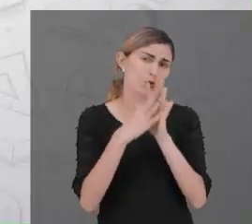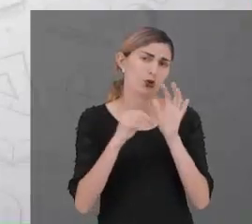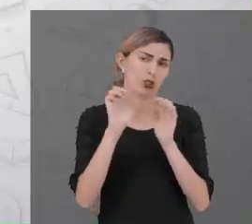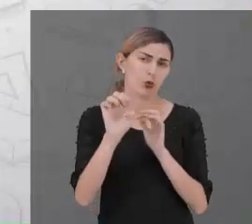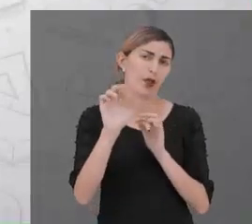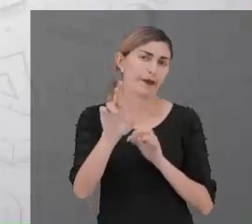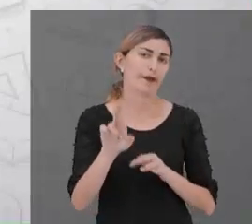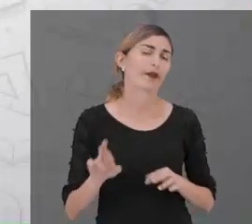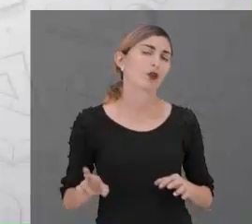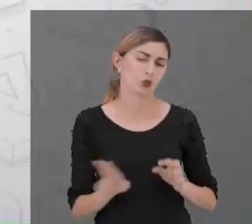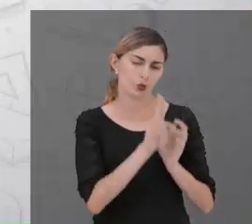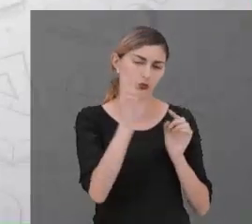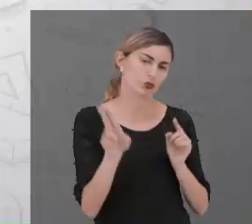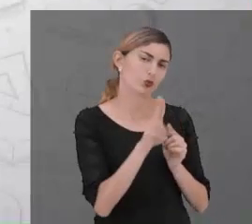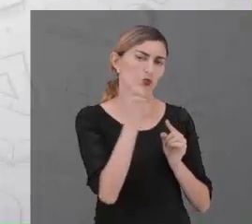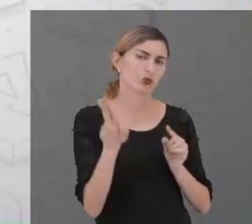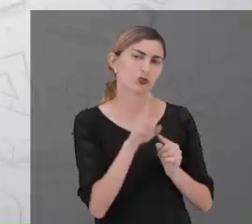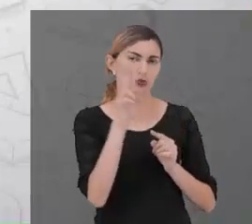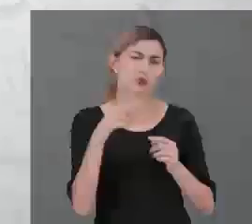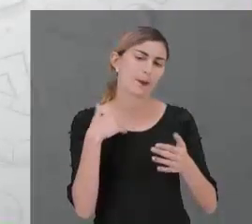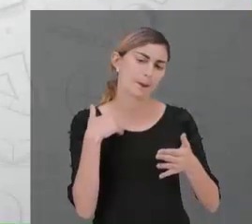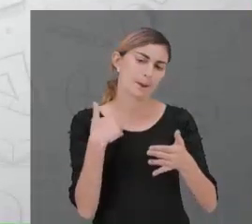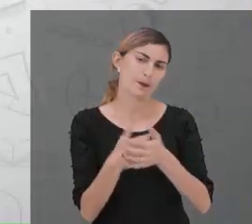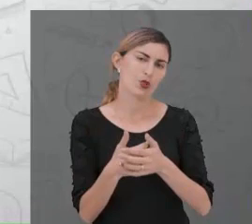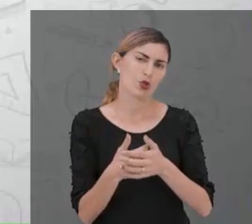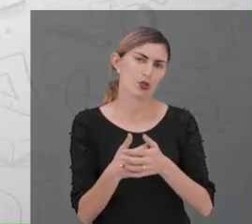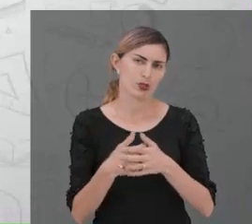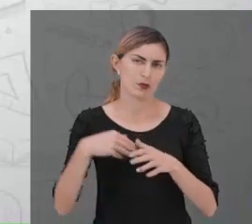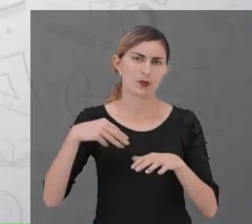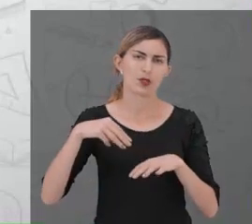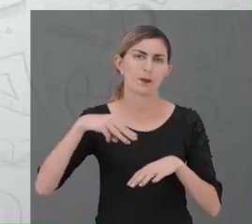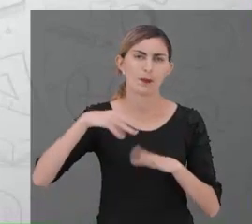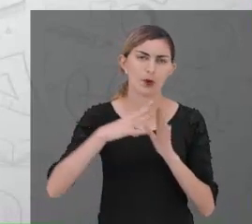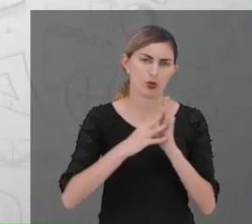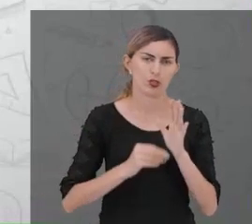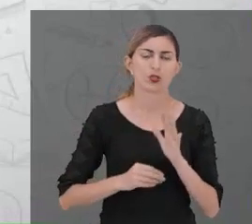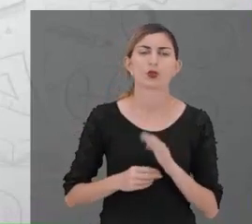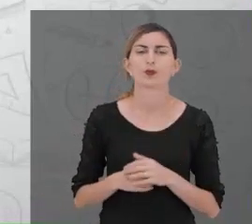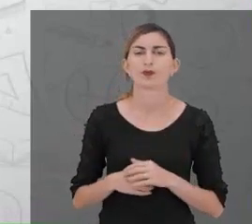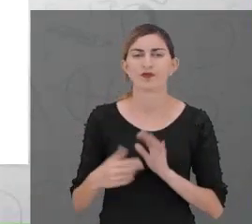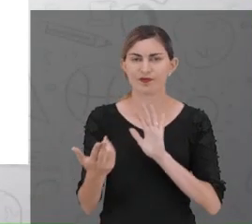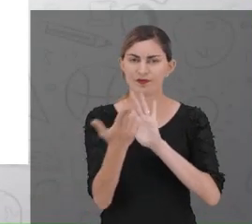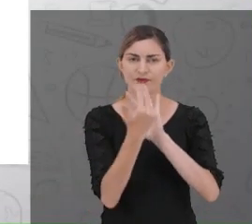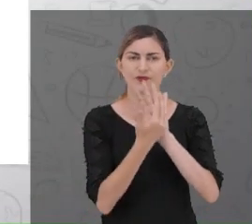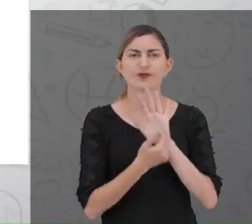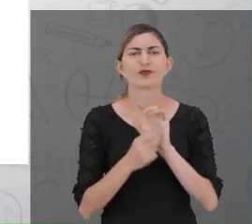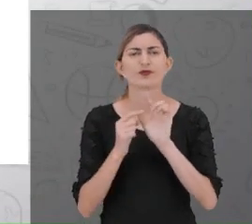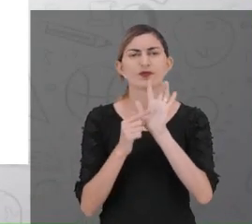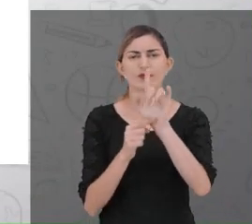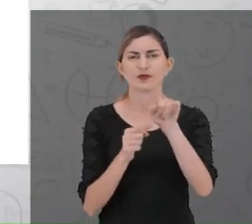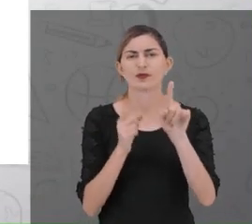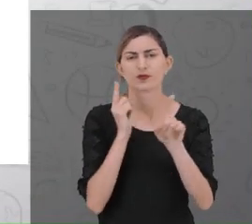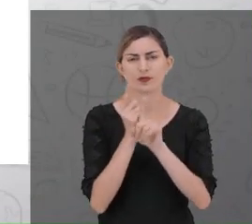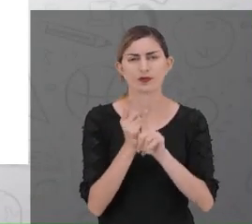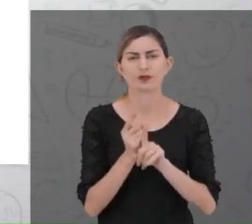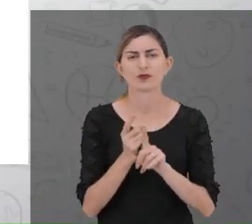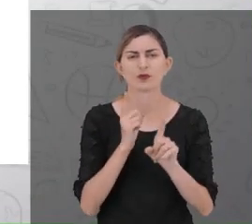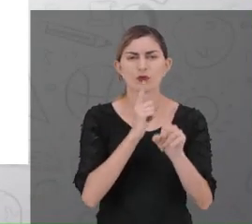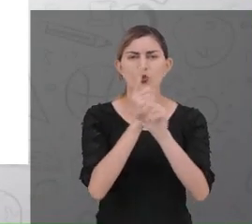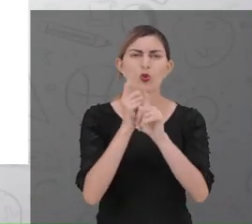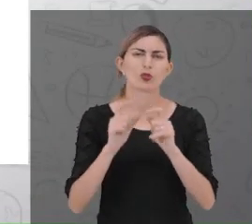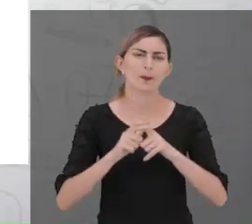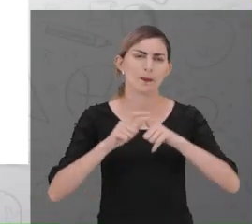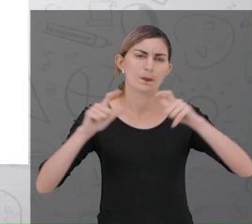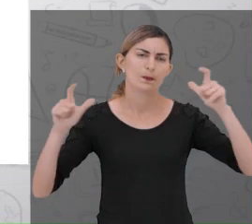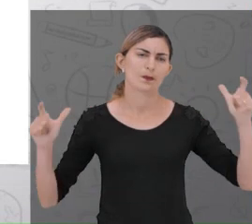padrão do modelo ER que nós utilizaremos nas próximas modelagens. Nesta figura, nós